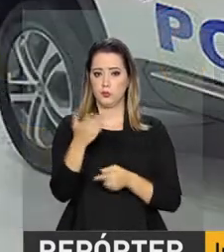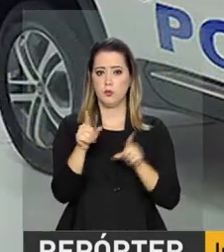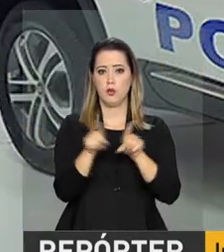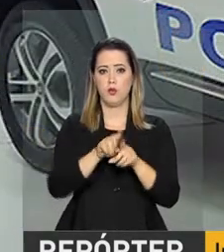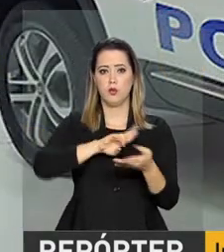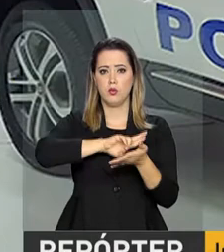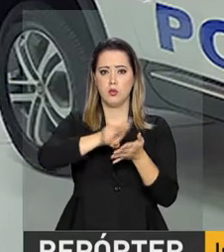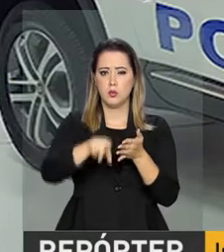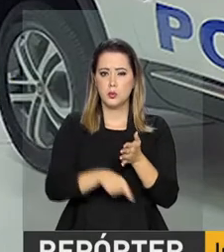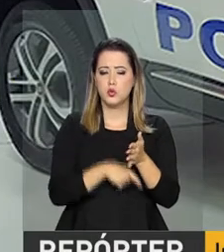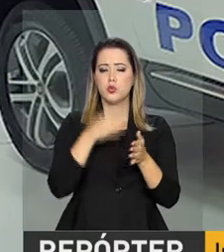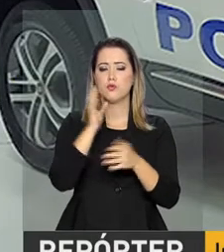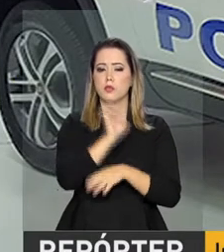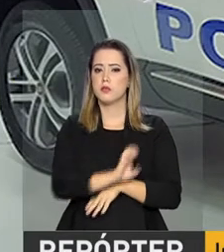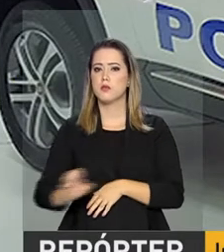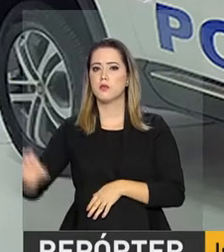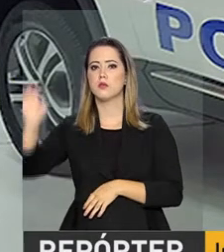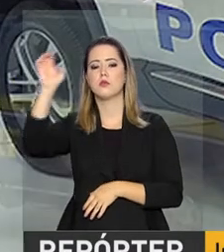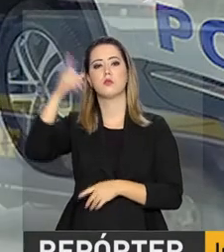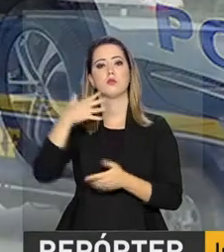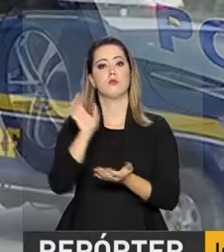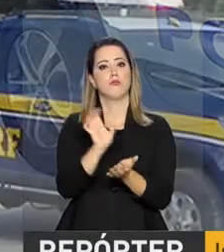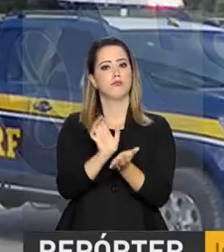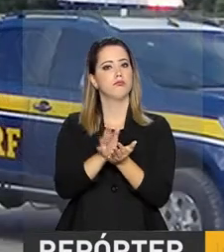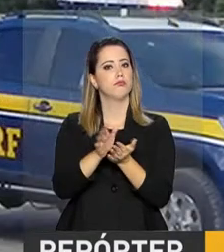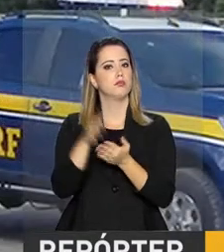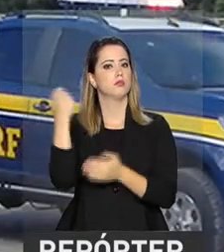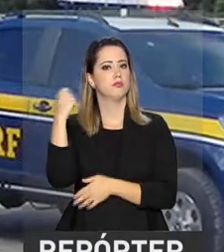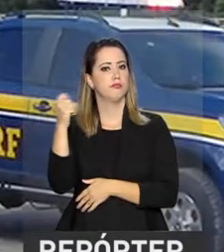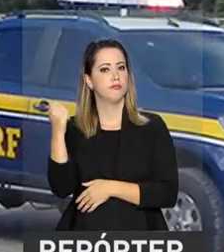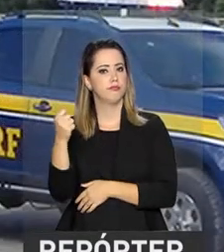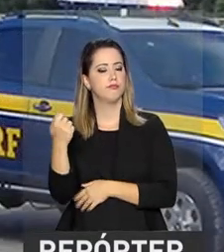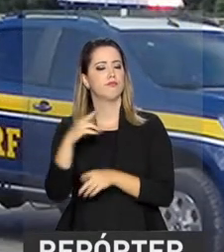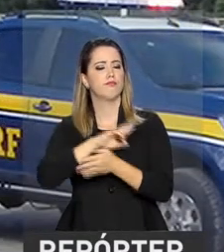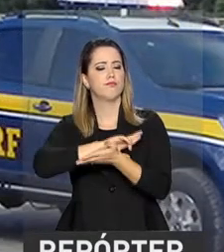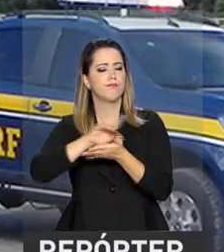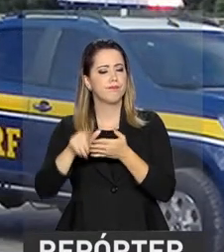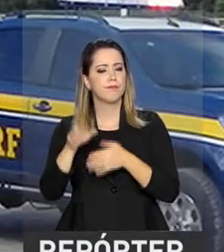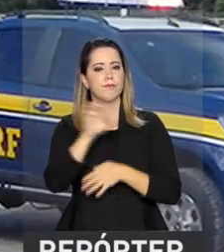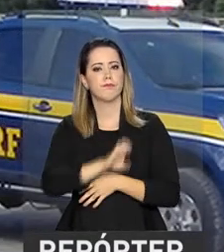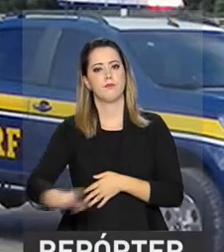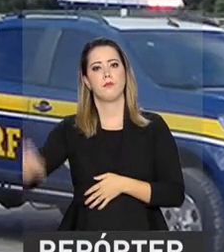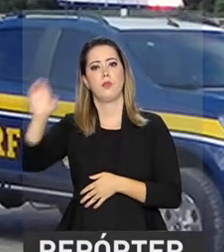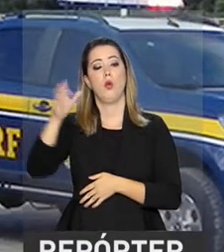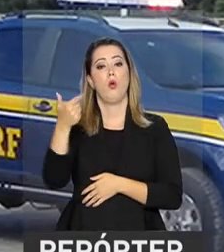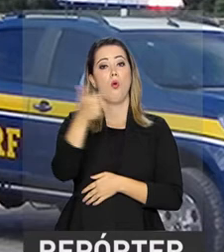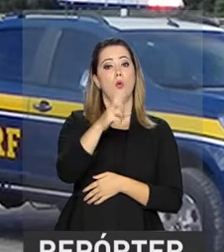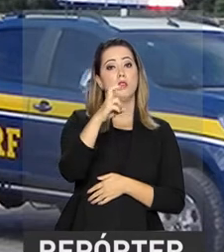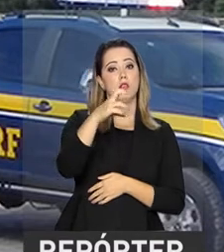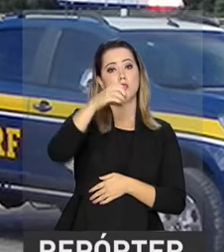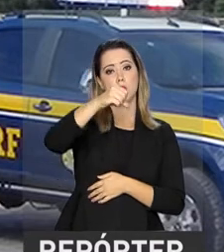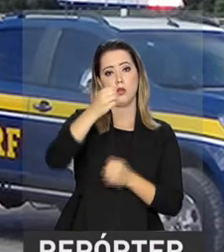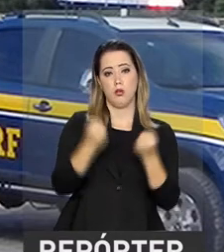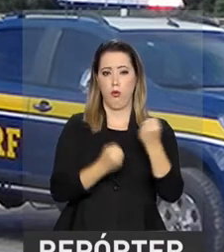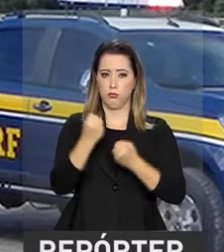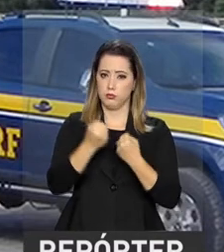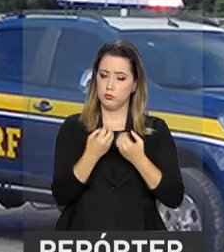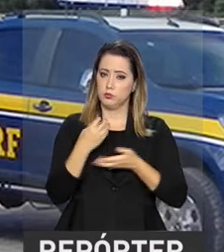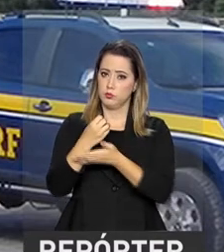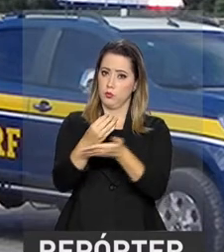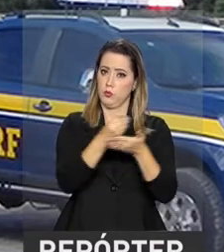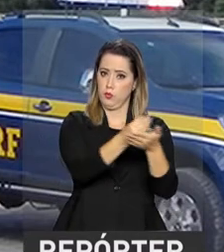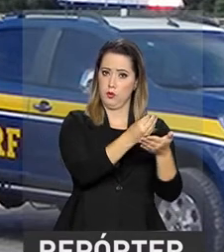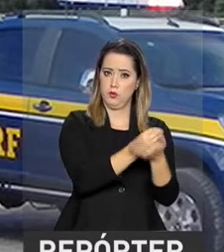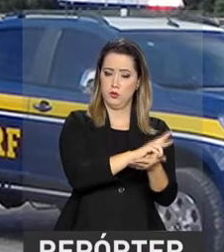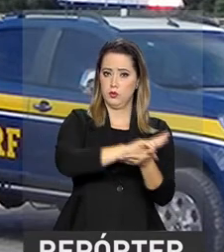ceará goiás pará pernambuco rio grande do sul e sergipe outras 59 unidades estão previstas para diversas